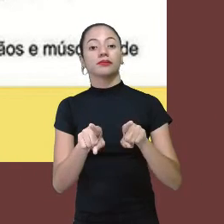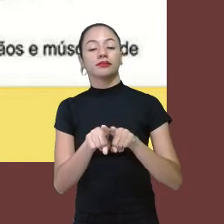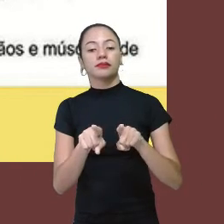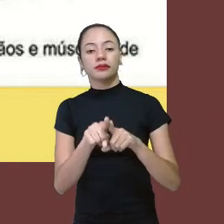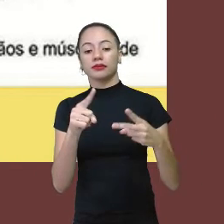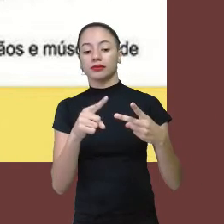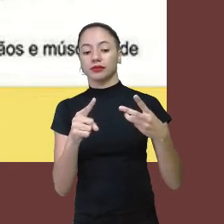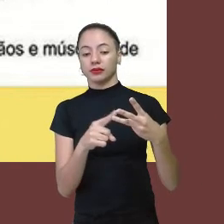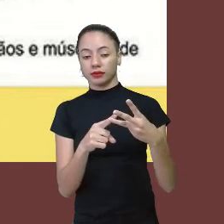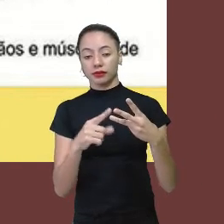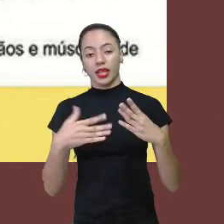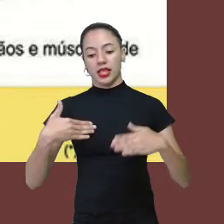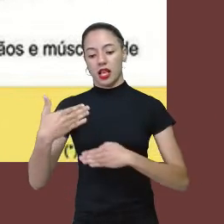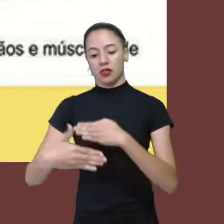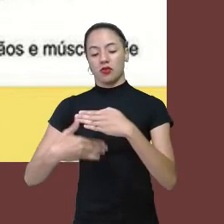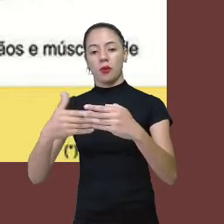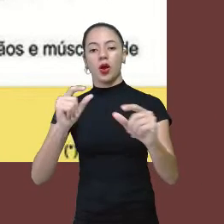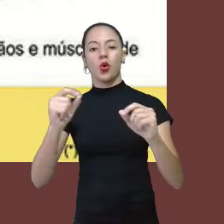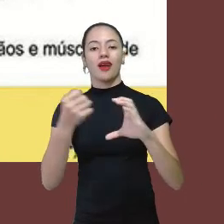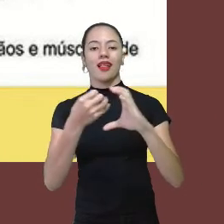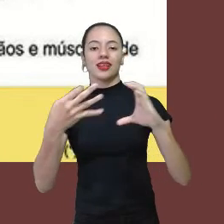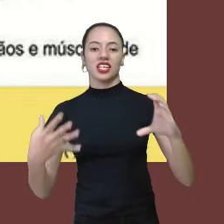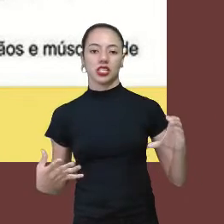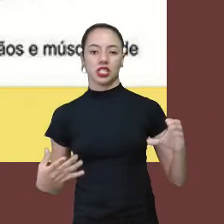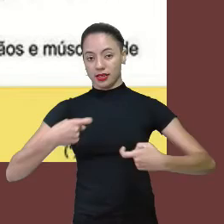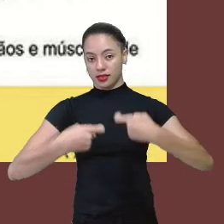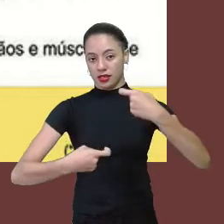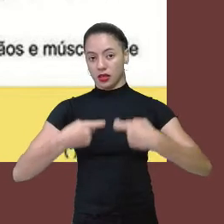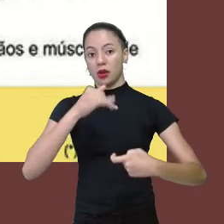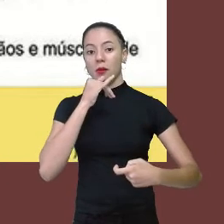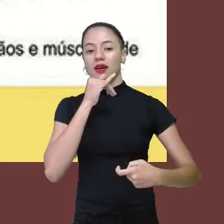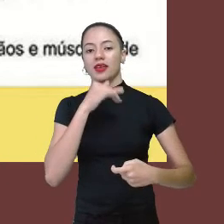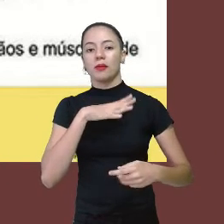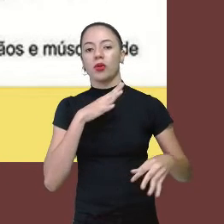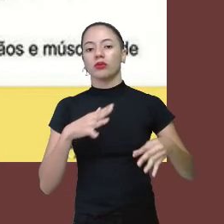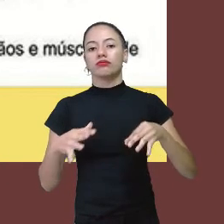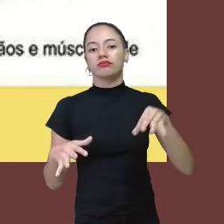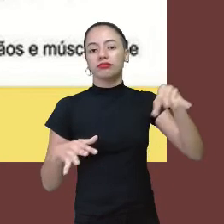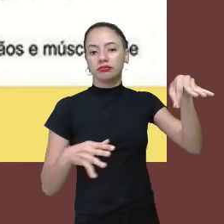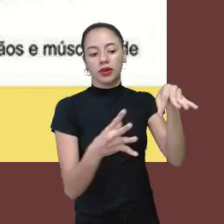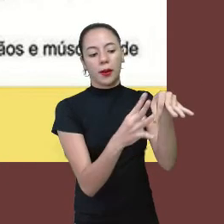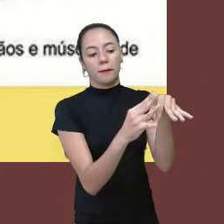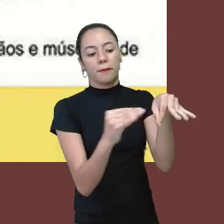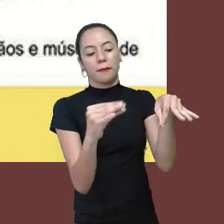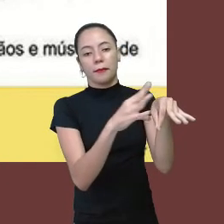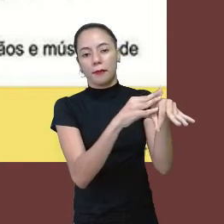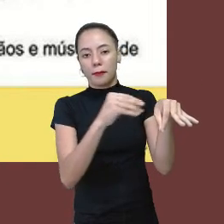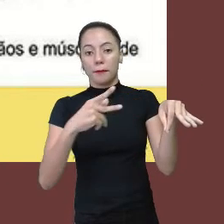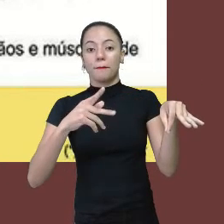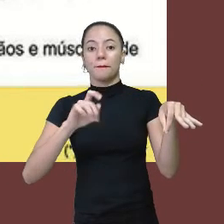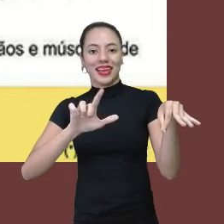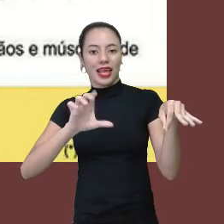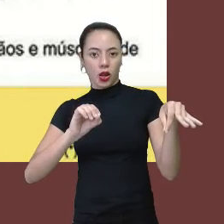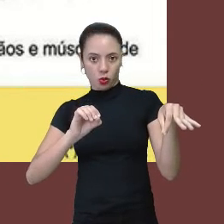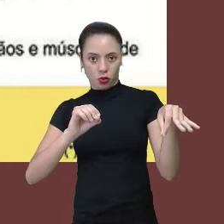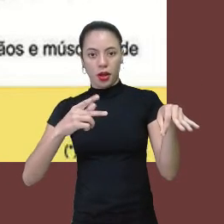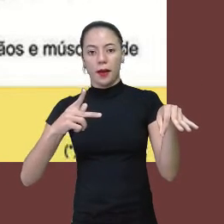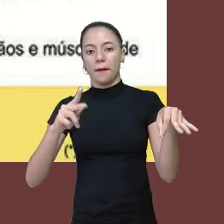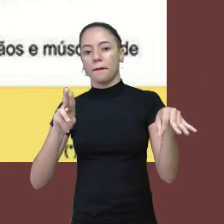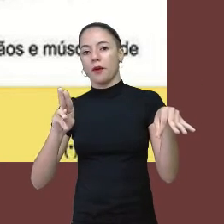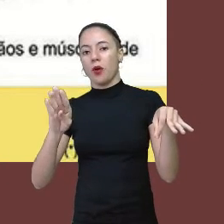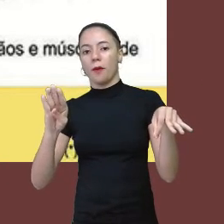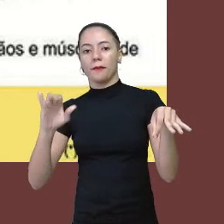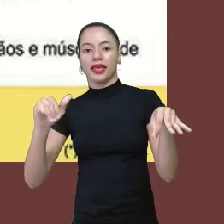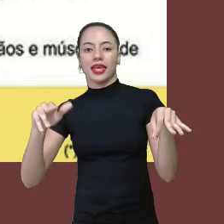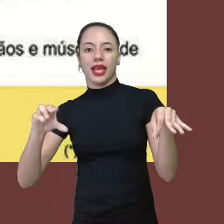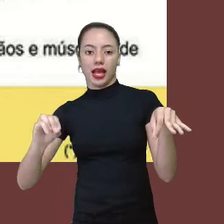também é o desenvolvimento das características sexuais, como os pelos pubianos. Na menina, outra coisa assim que